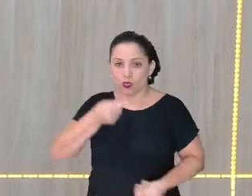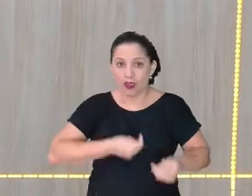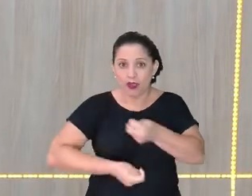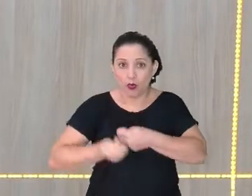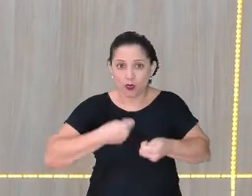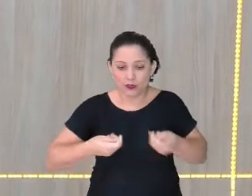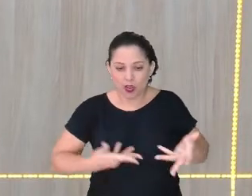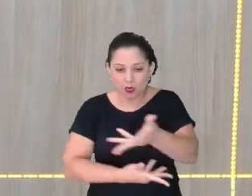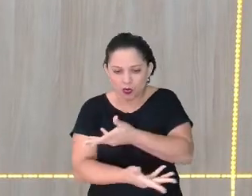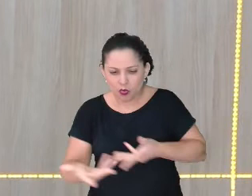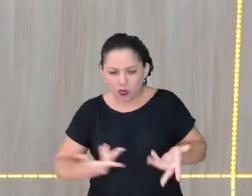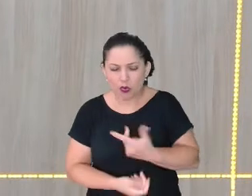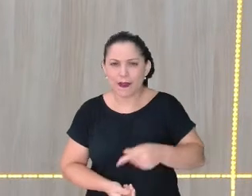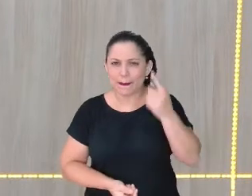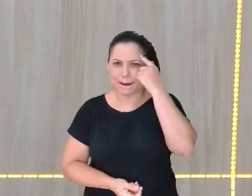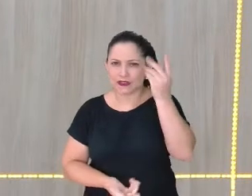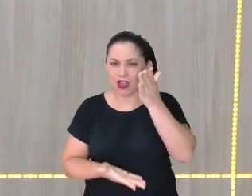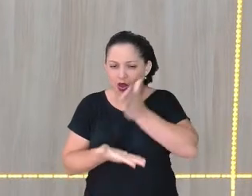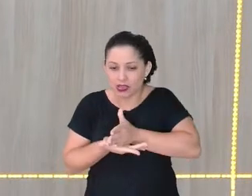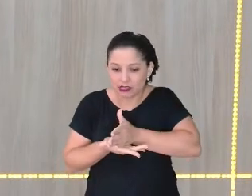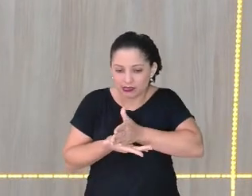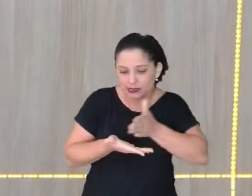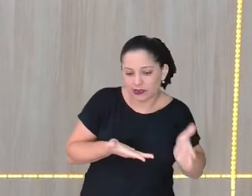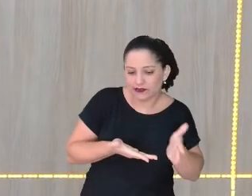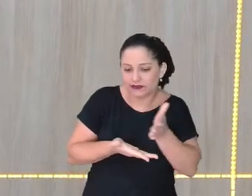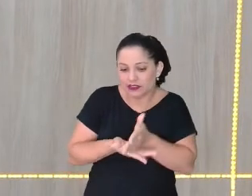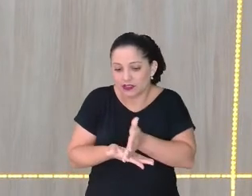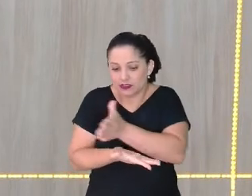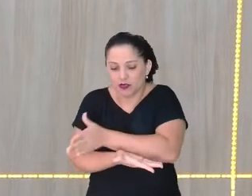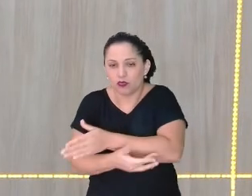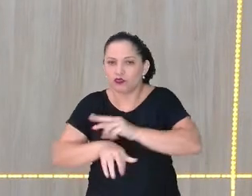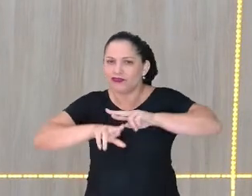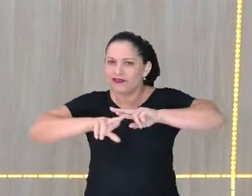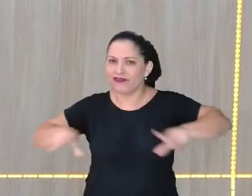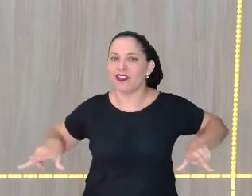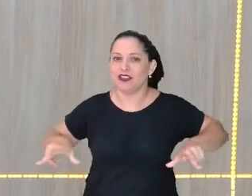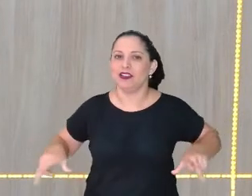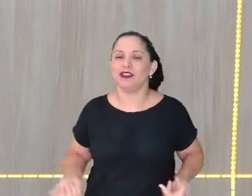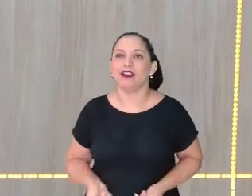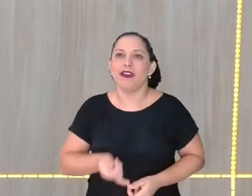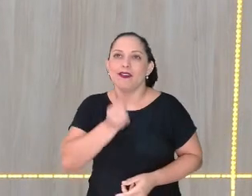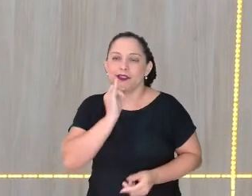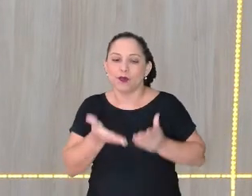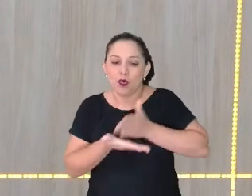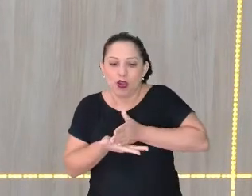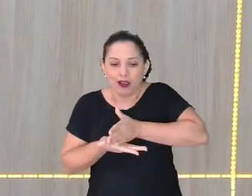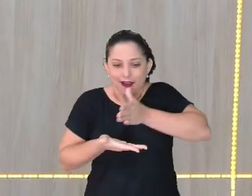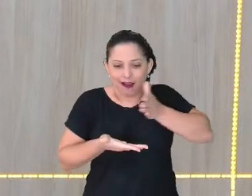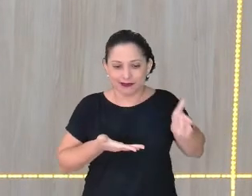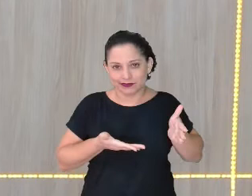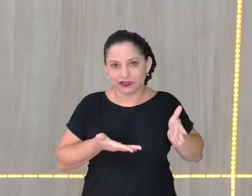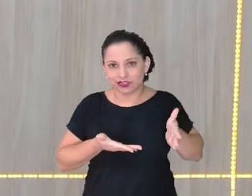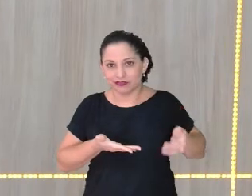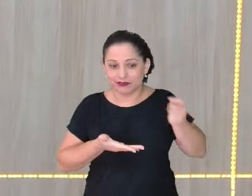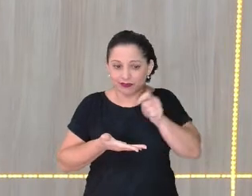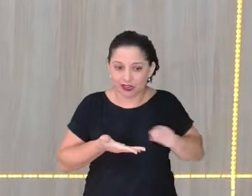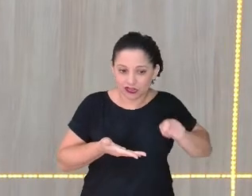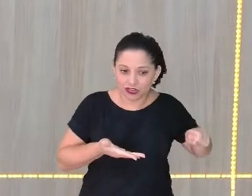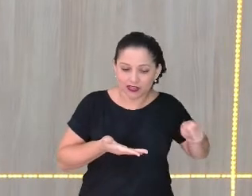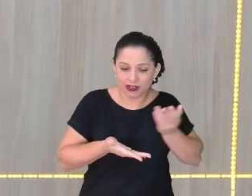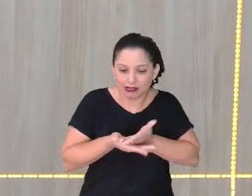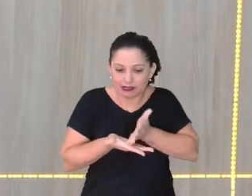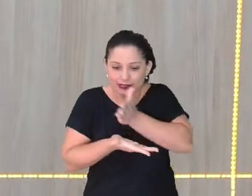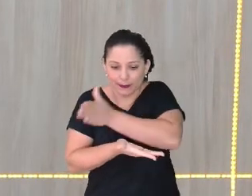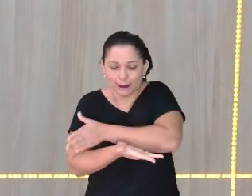uma divisão diferente da história, daquela que a gente entende antes da escrita, depois da escrita, antes de